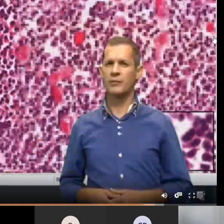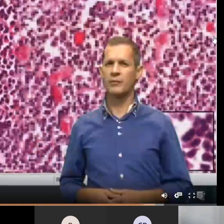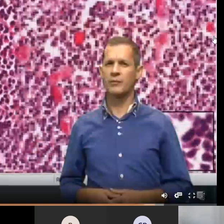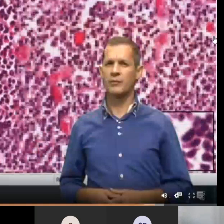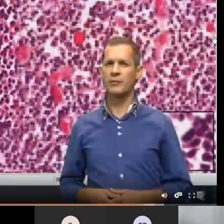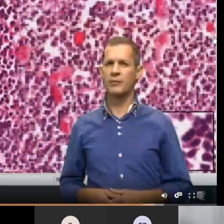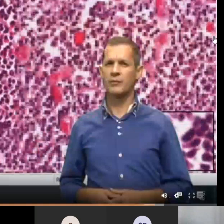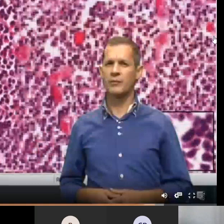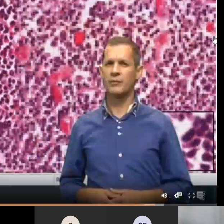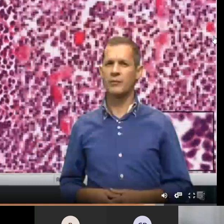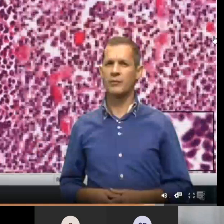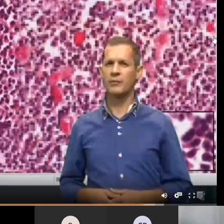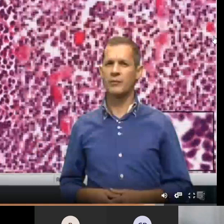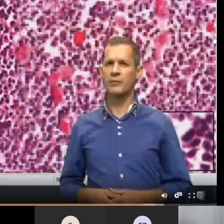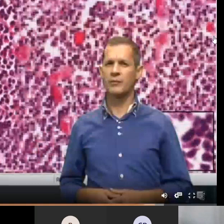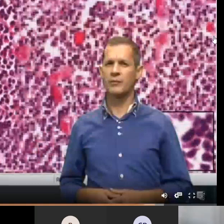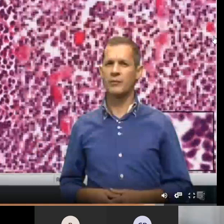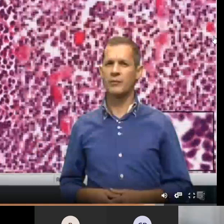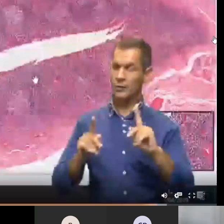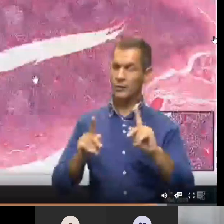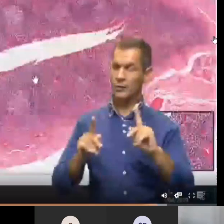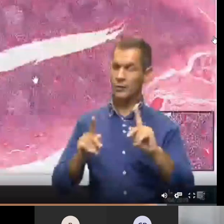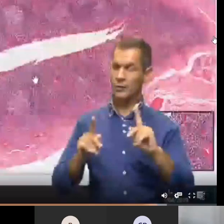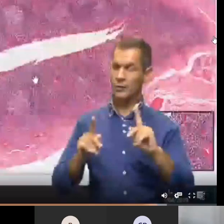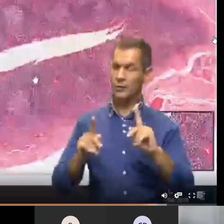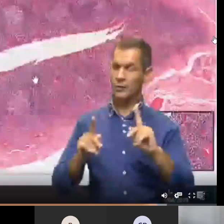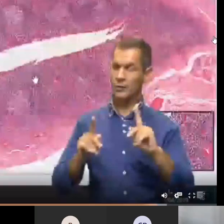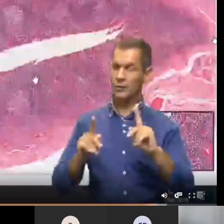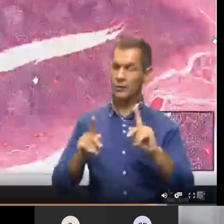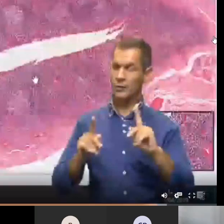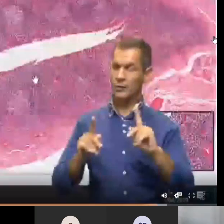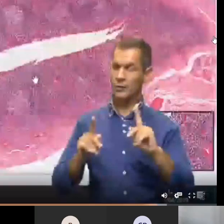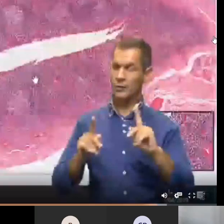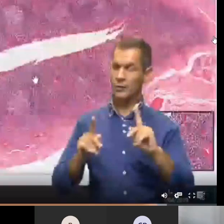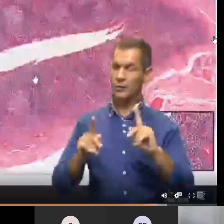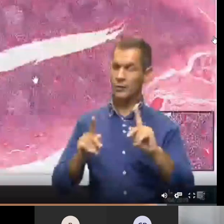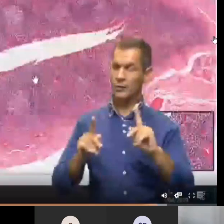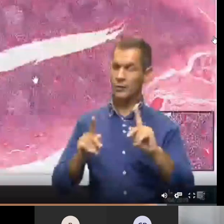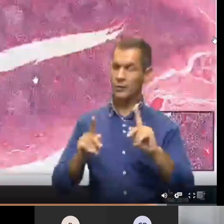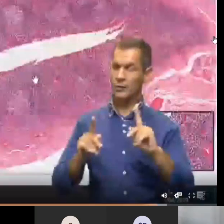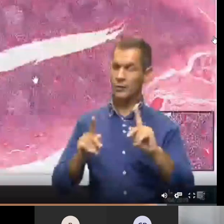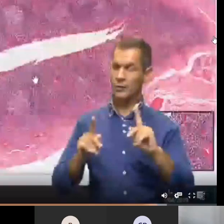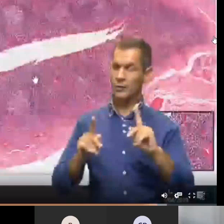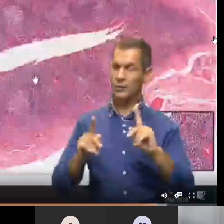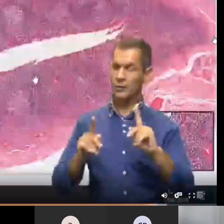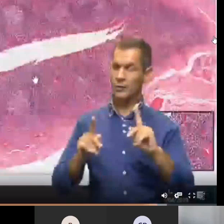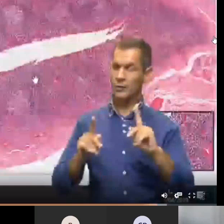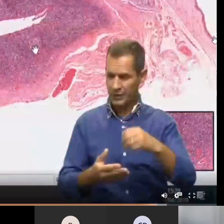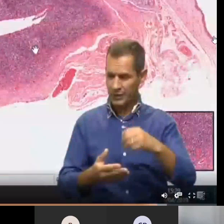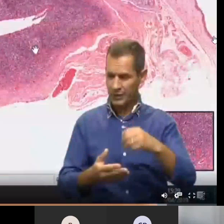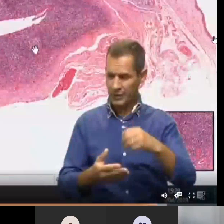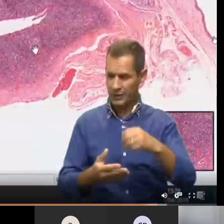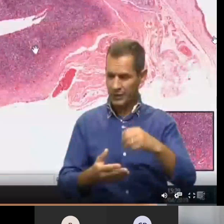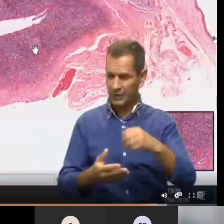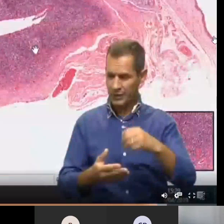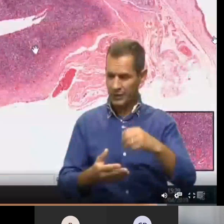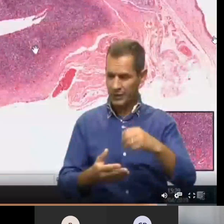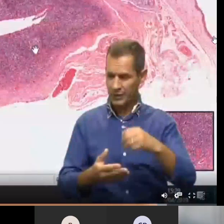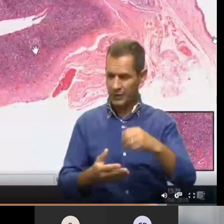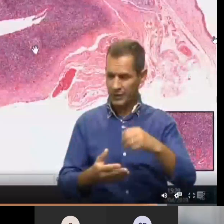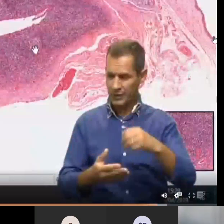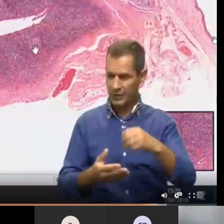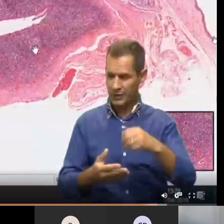dos linfócitos, certo? Então, temos aí a estrutura básica e mais importante da